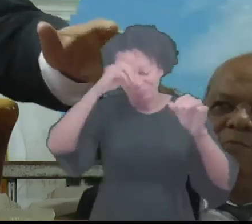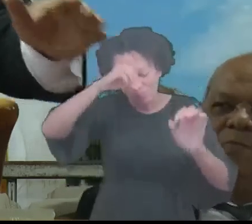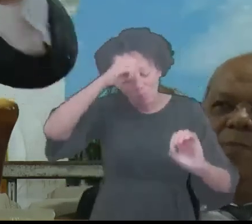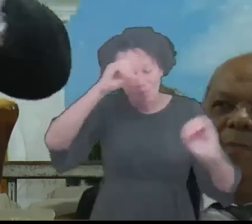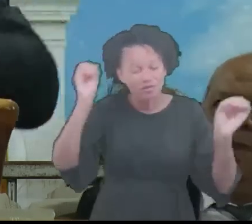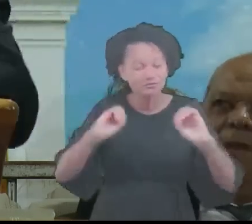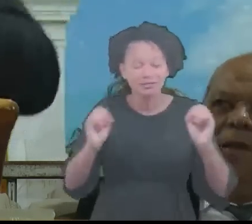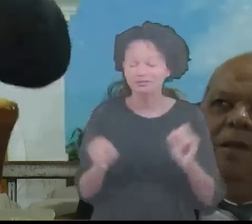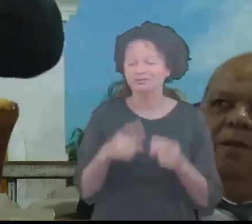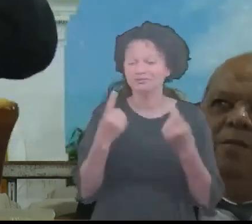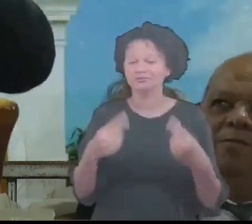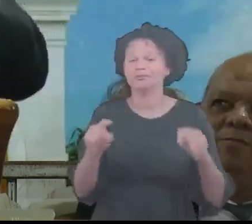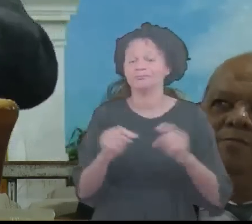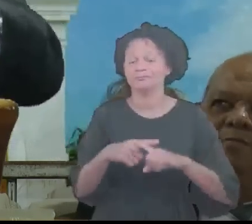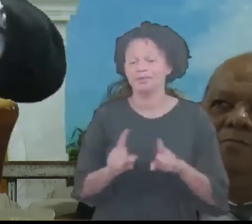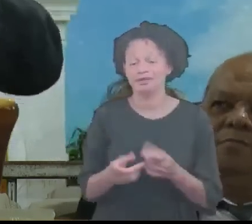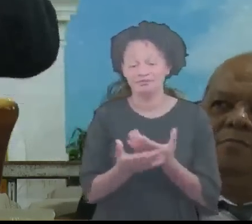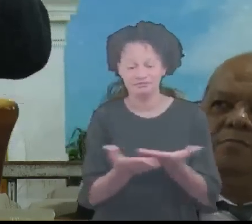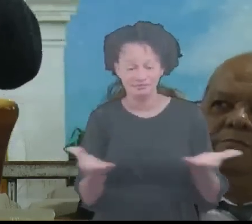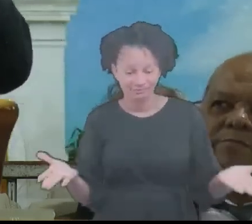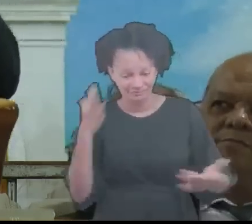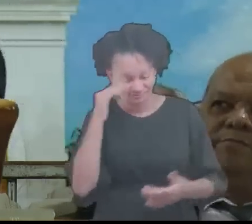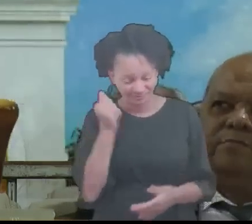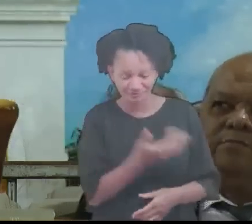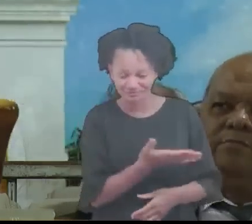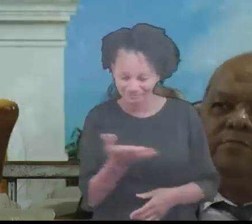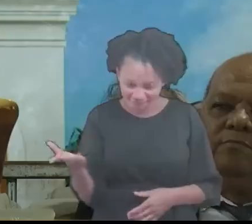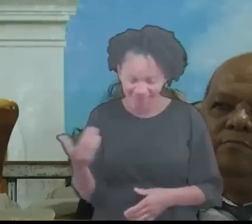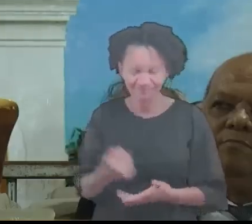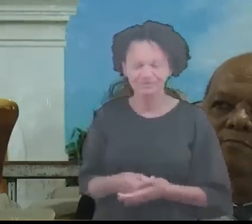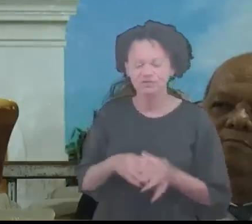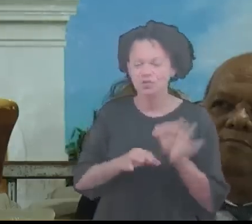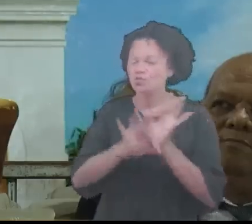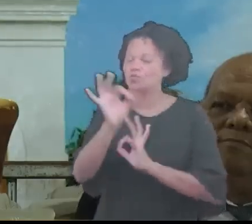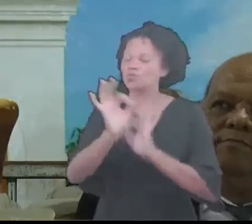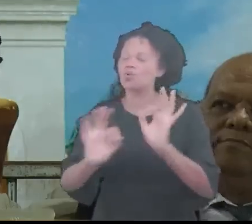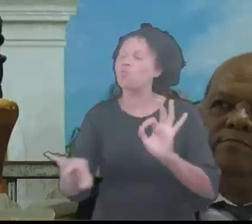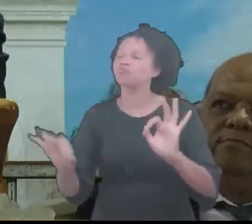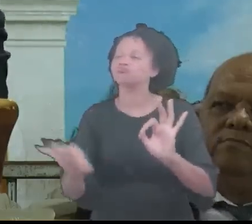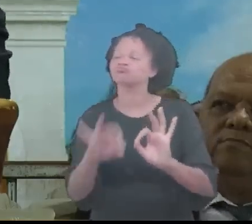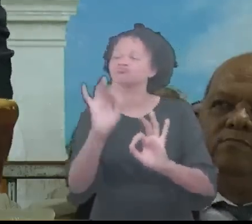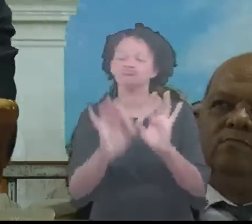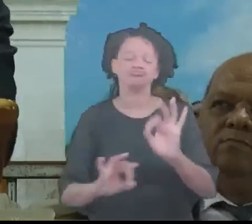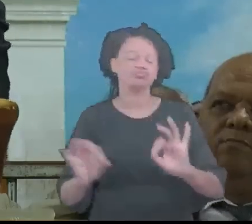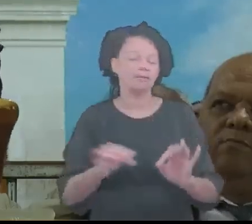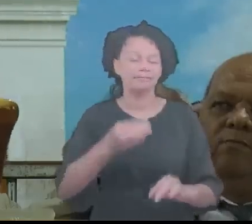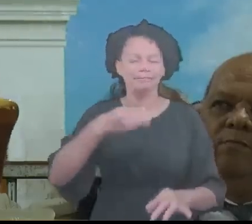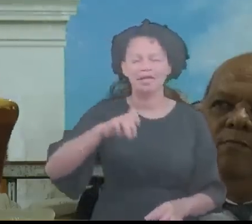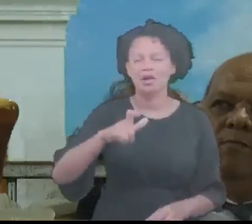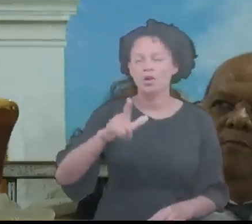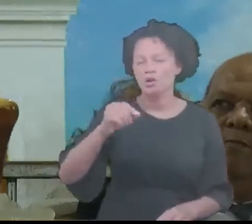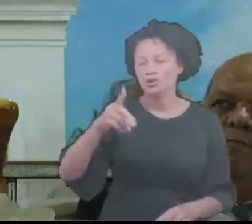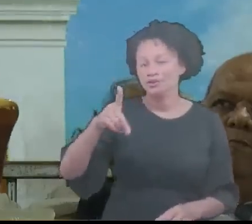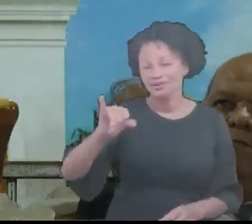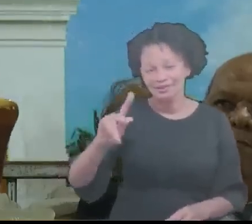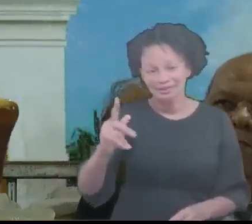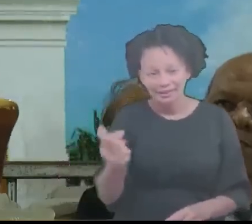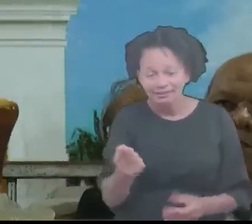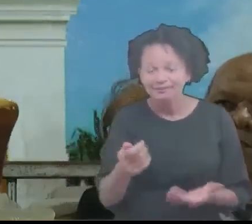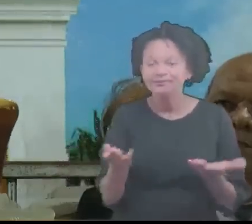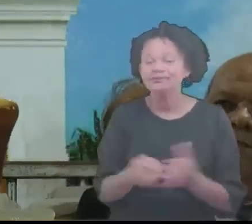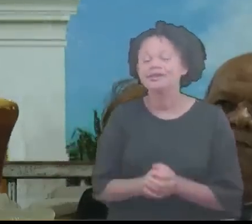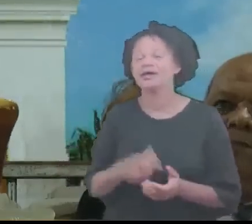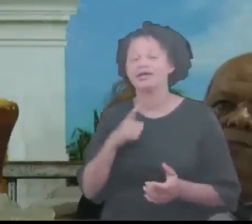música. Glória a Deus. Mas vocês sabem. Vocês sabem fazer os acordes. Vocês sabem fazer as melodias. Vocês sabem dar